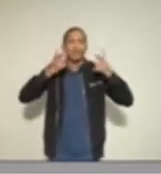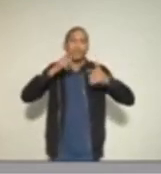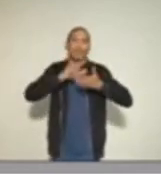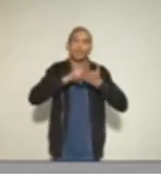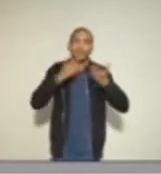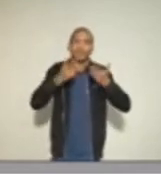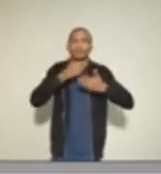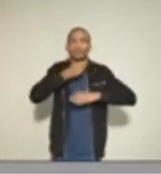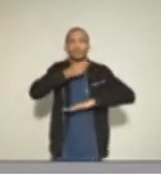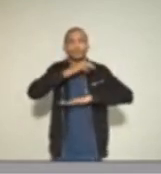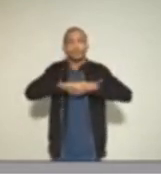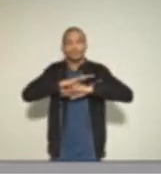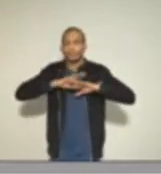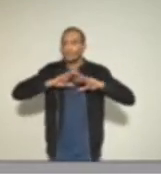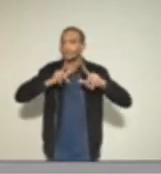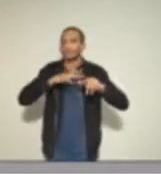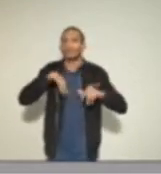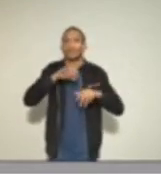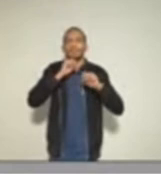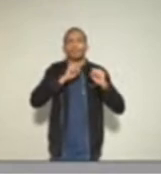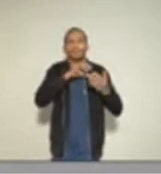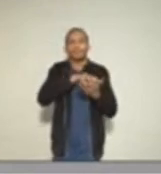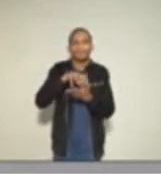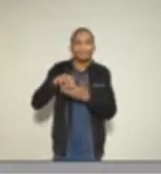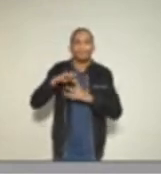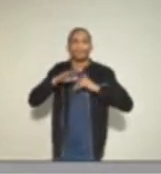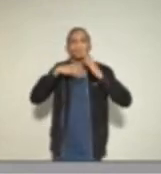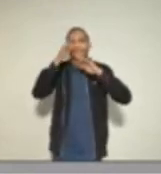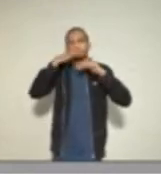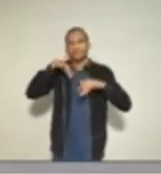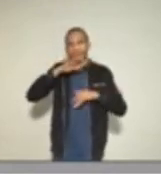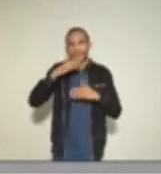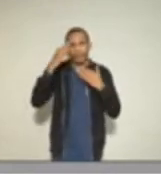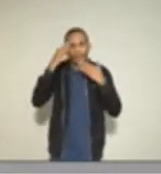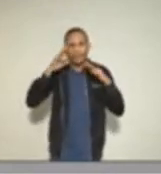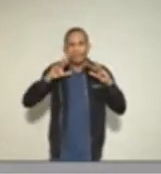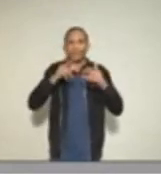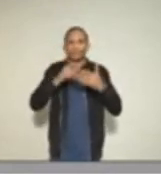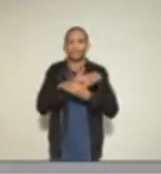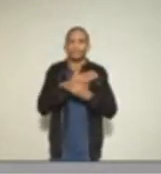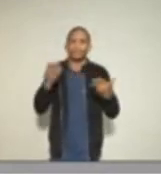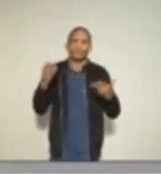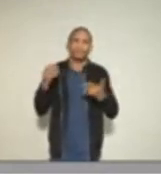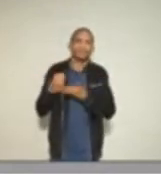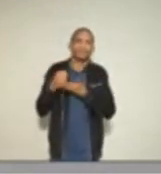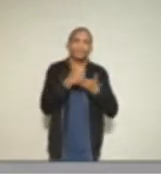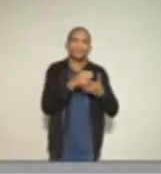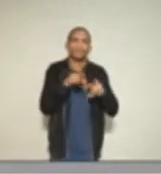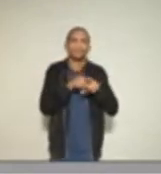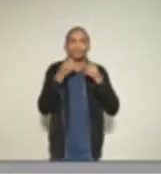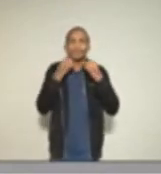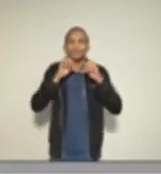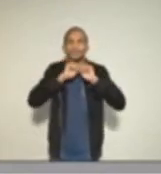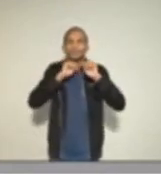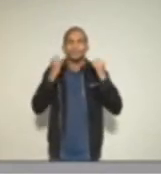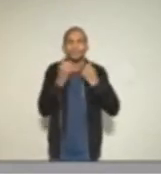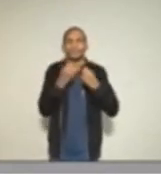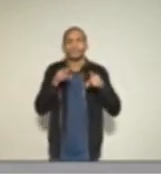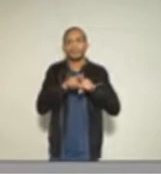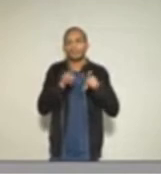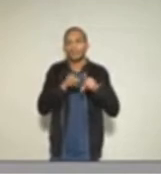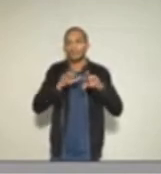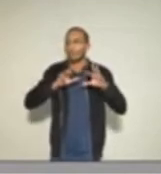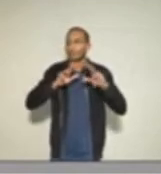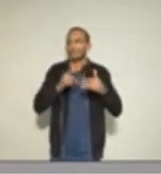todos os órgãos que eu citei aqui, para podermos avançar na questão ambiental. Muito obrigado a todos por virem, que nós temos um bom seminário. Desculpa ter me estendido.